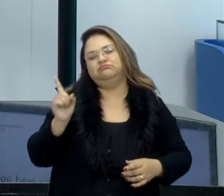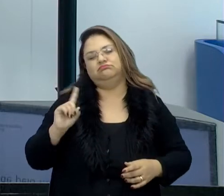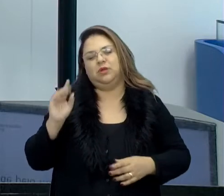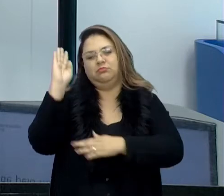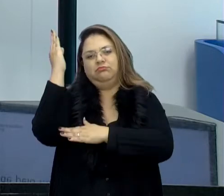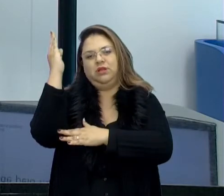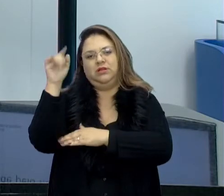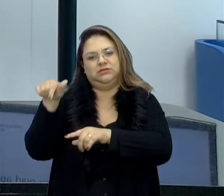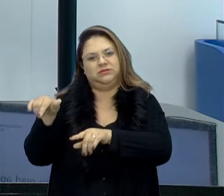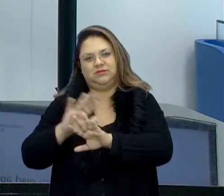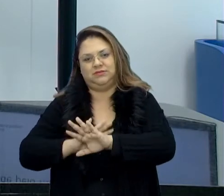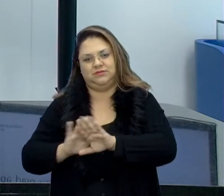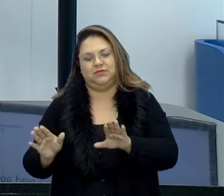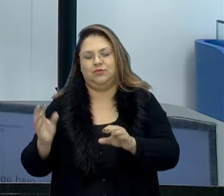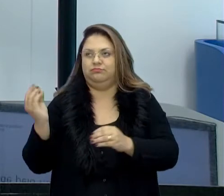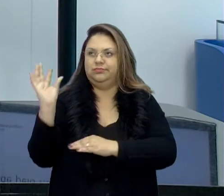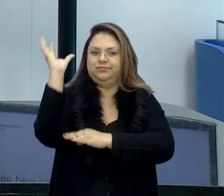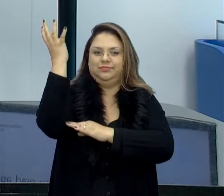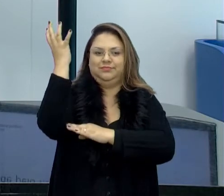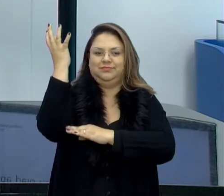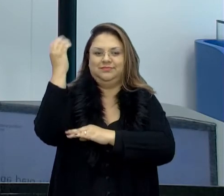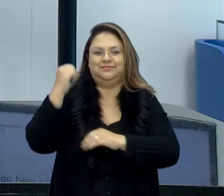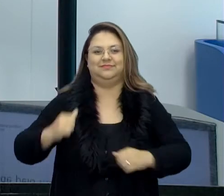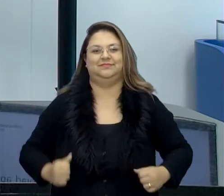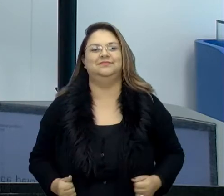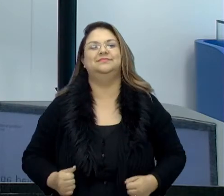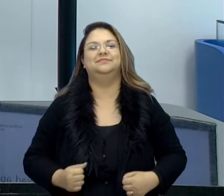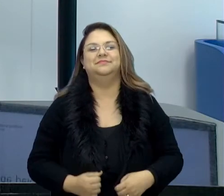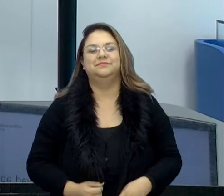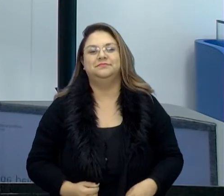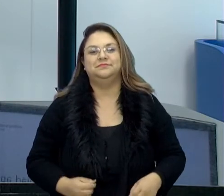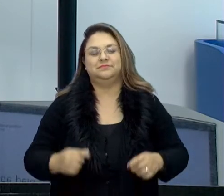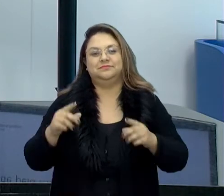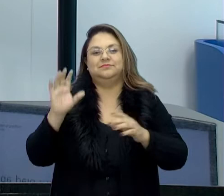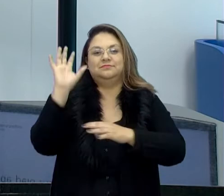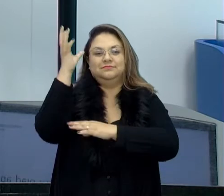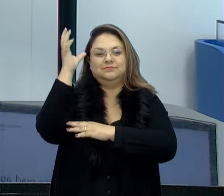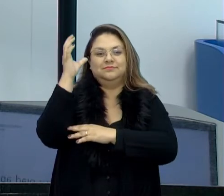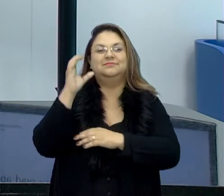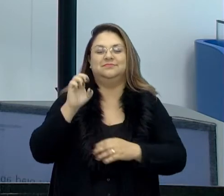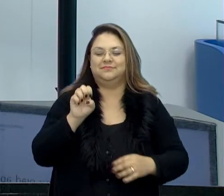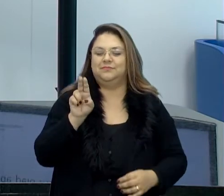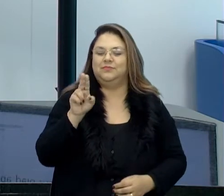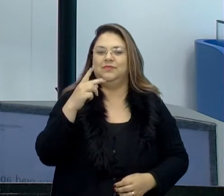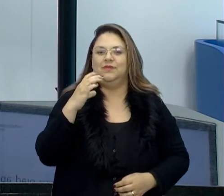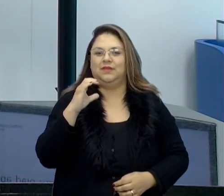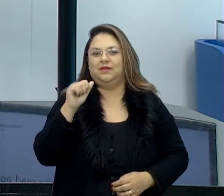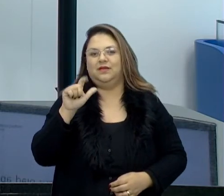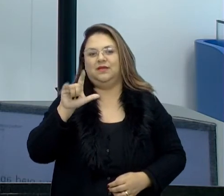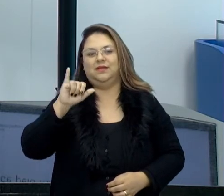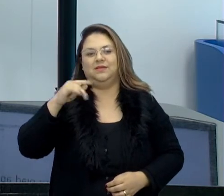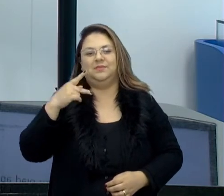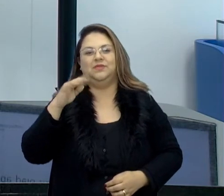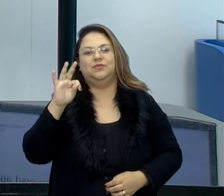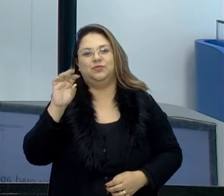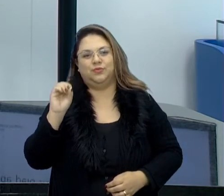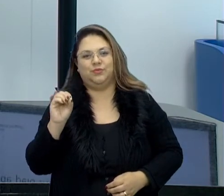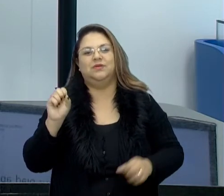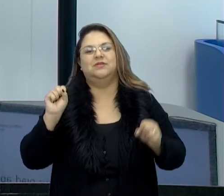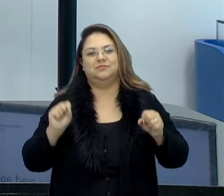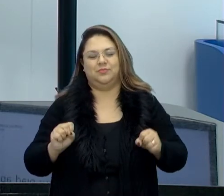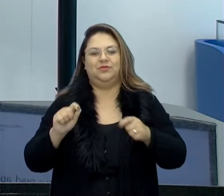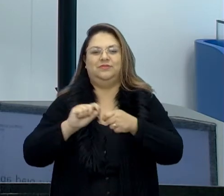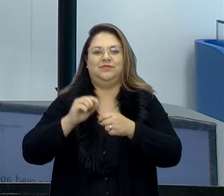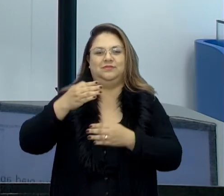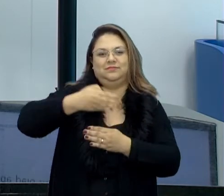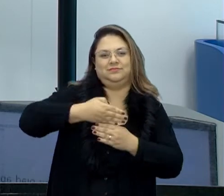elas crescerem, né? Eucalipto, lembrei. Elas crescerem e vão fazer móveis, madeira